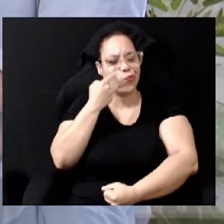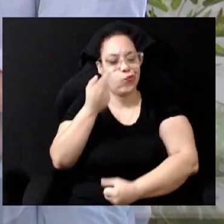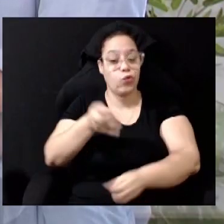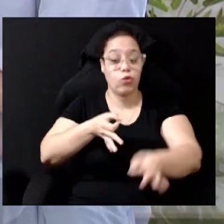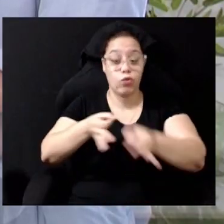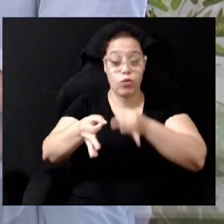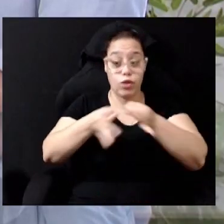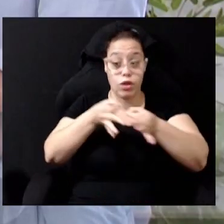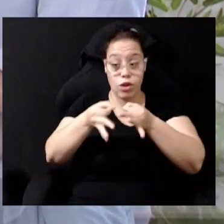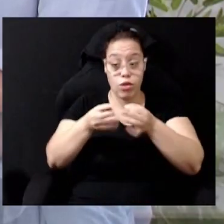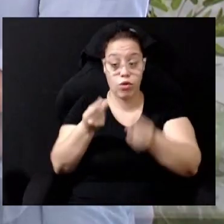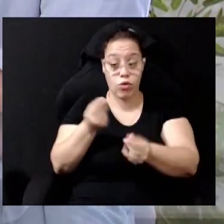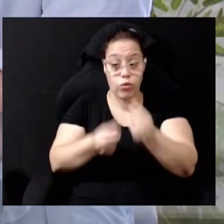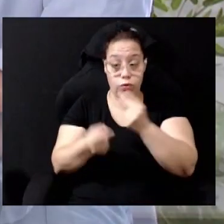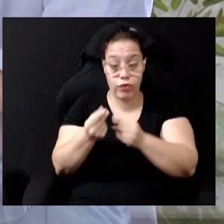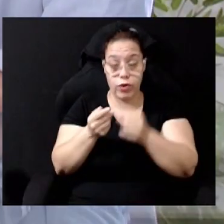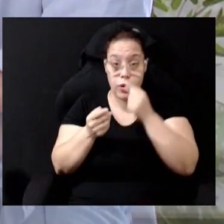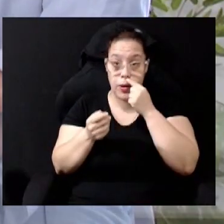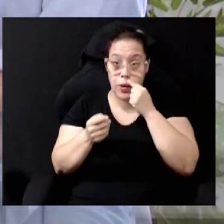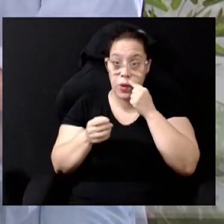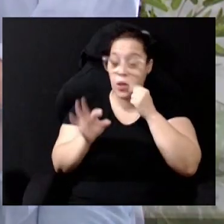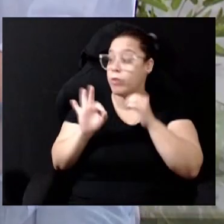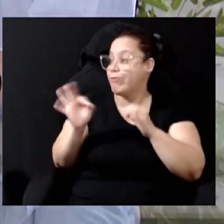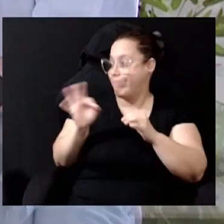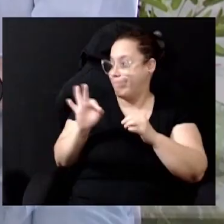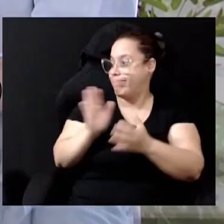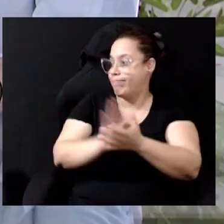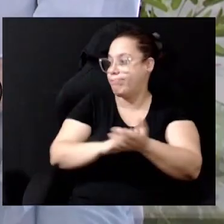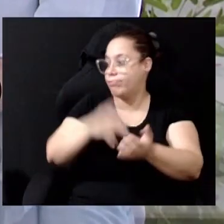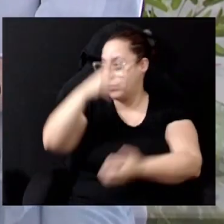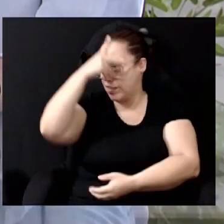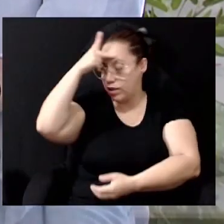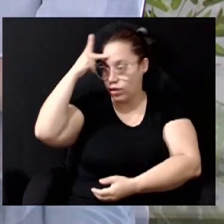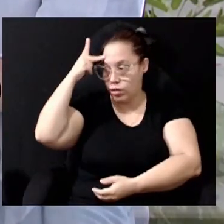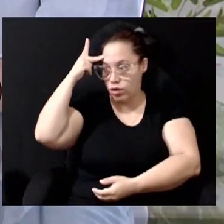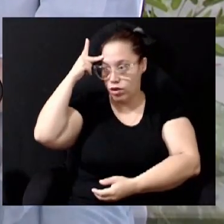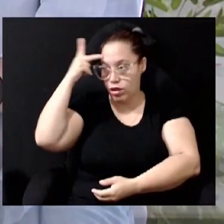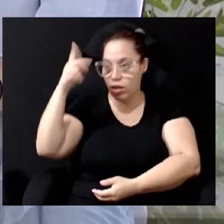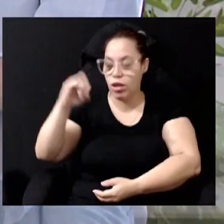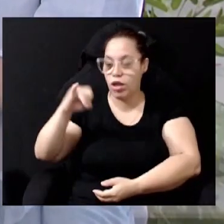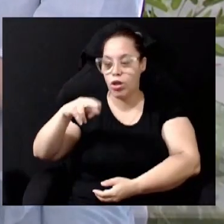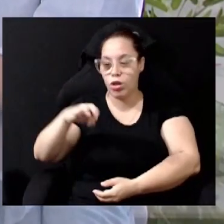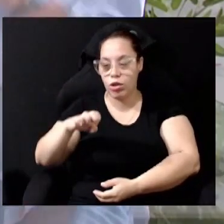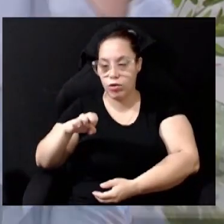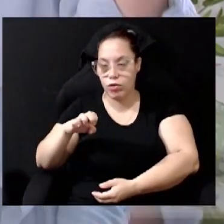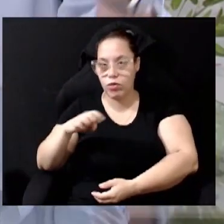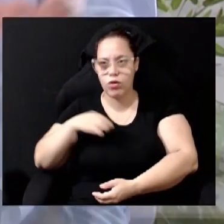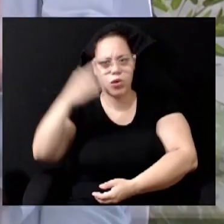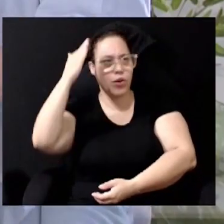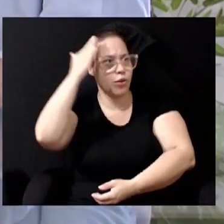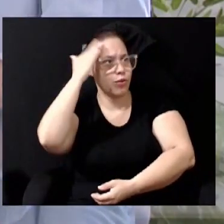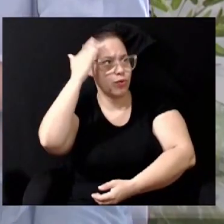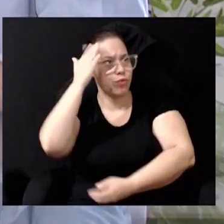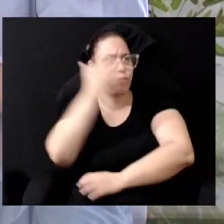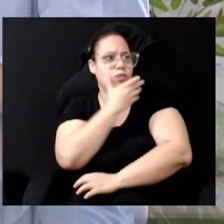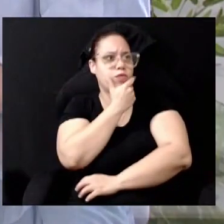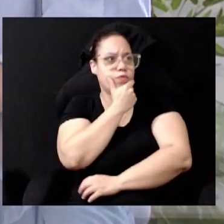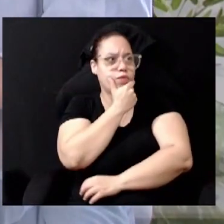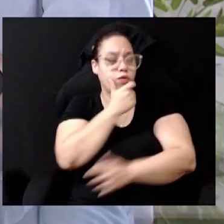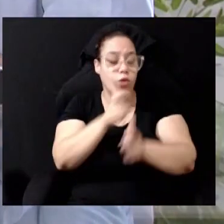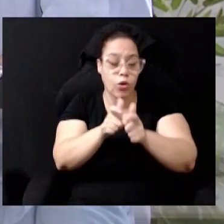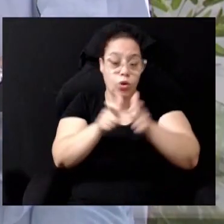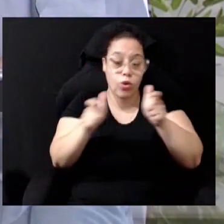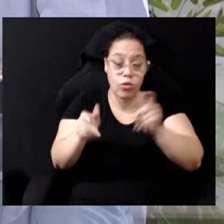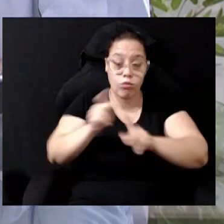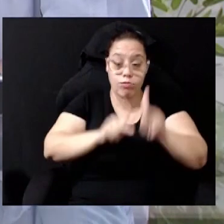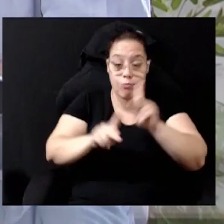gastos das finanças, né? Sem dúvida, e as pessoas de boa índole, e eu entendo que é a grande massa da população